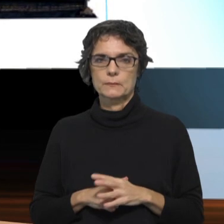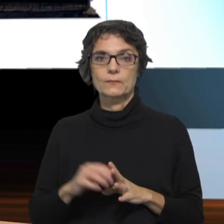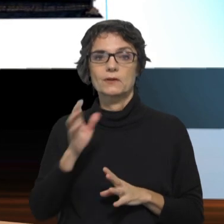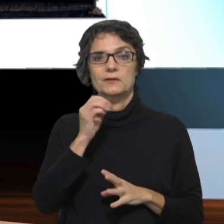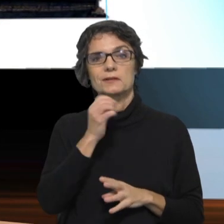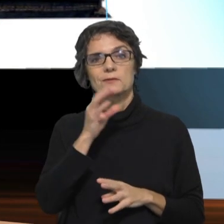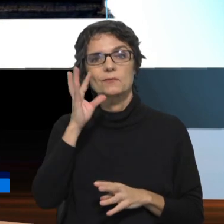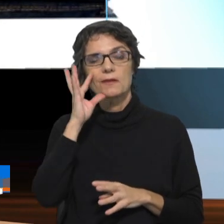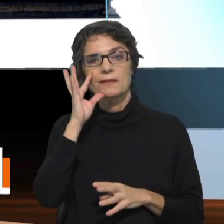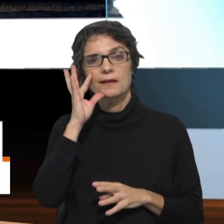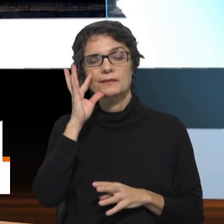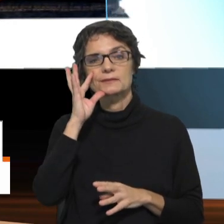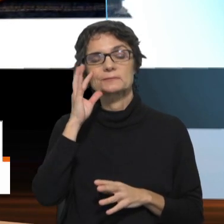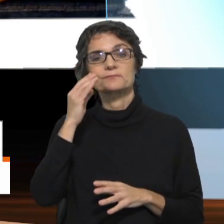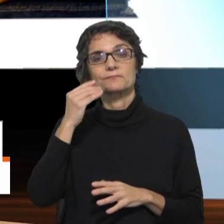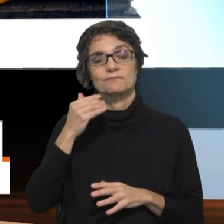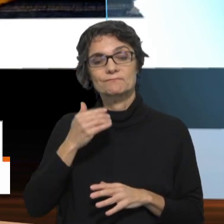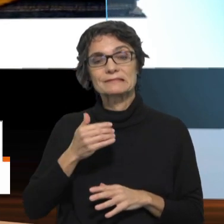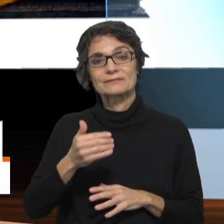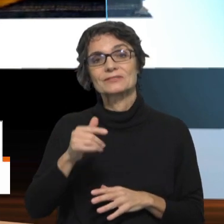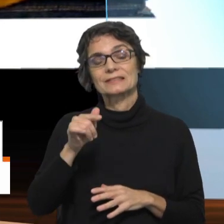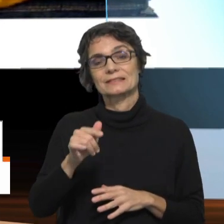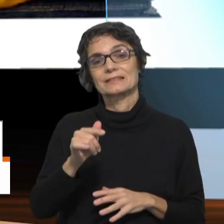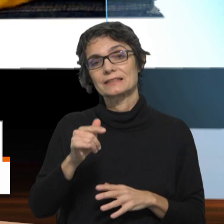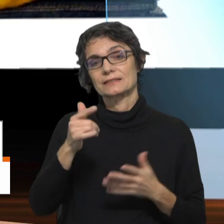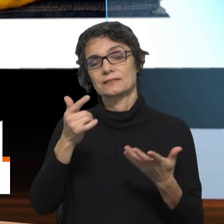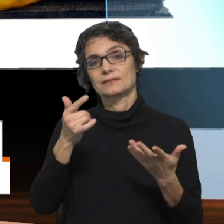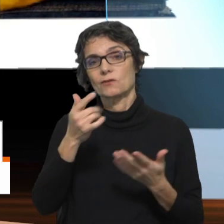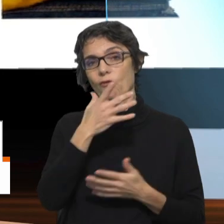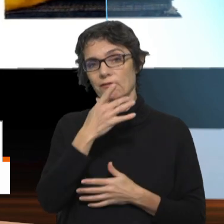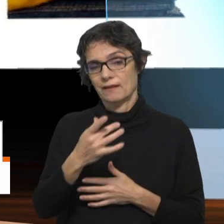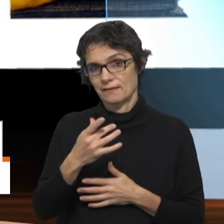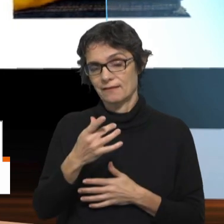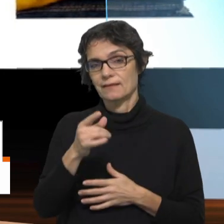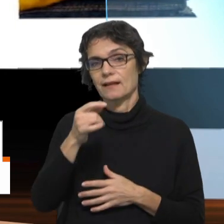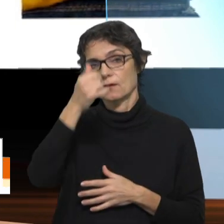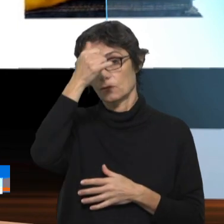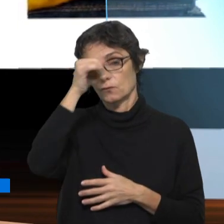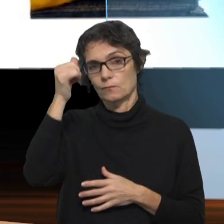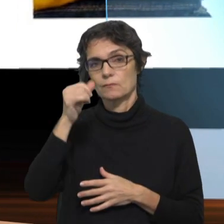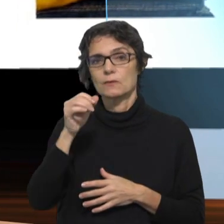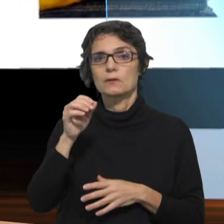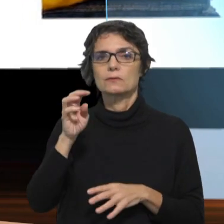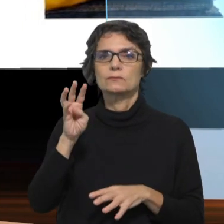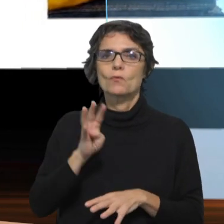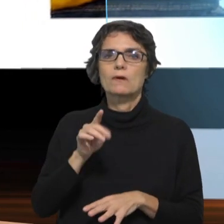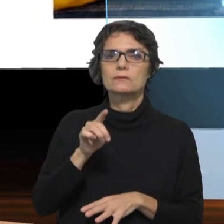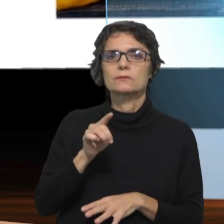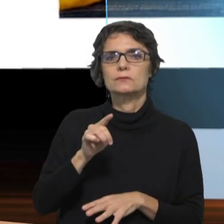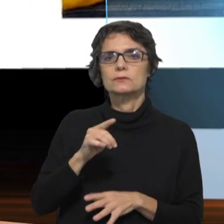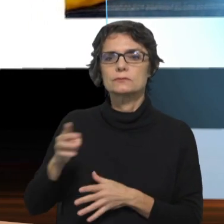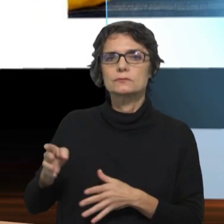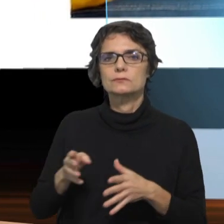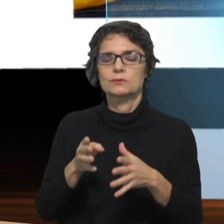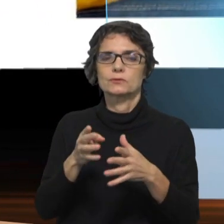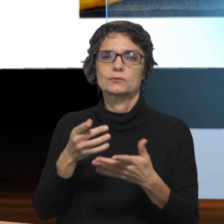Olá, muito boa tarde. É nas vésperas da celebração do Natal que este ano acontece o quarto domingo de um percurso que prepara o acontecimento do